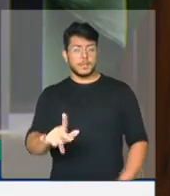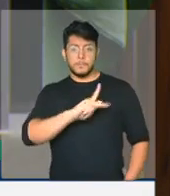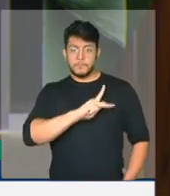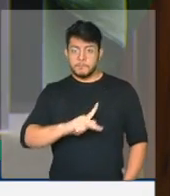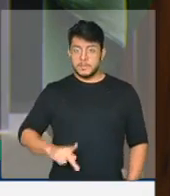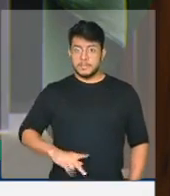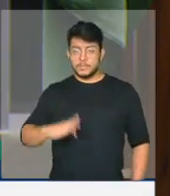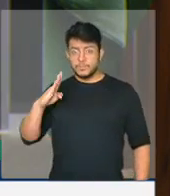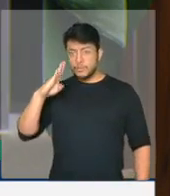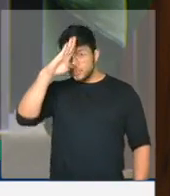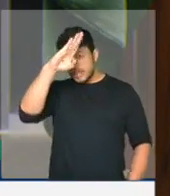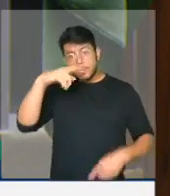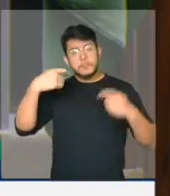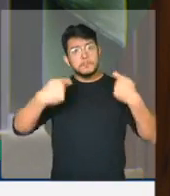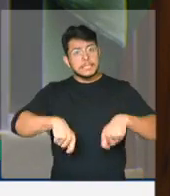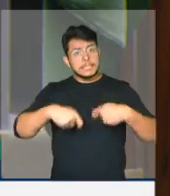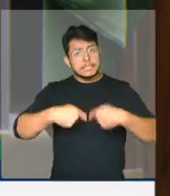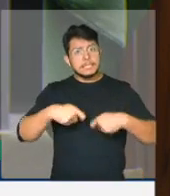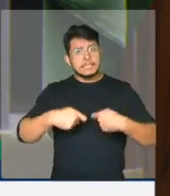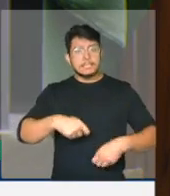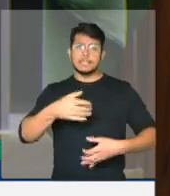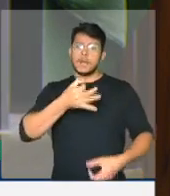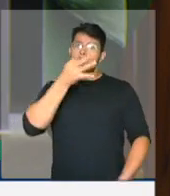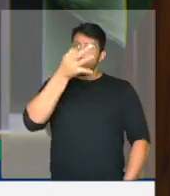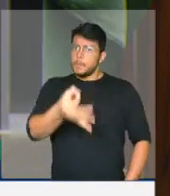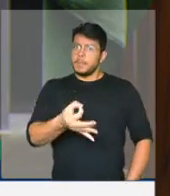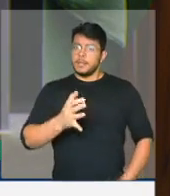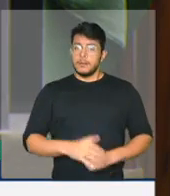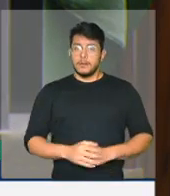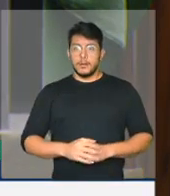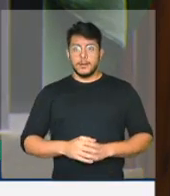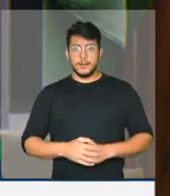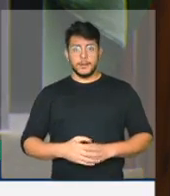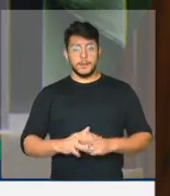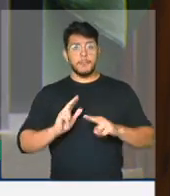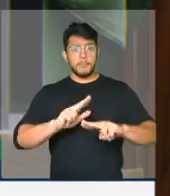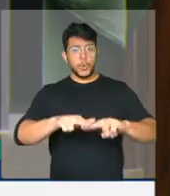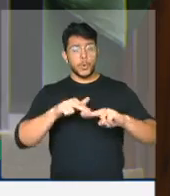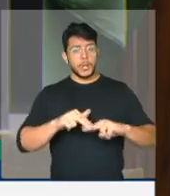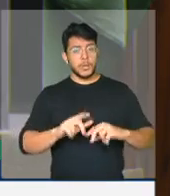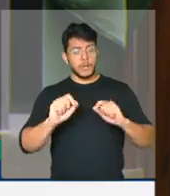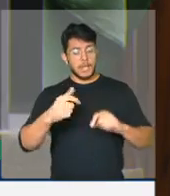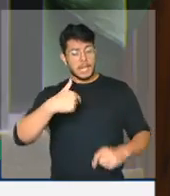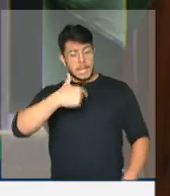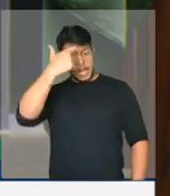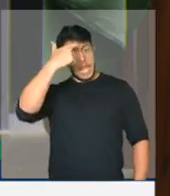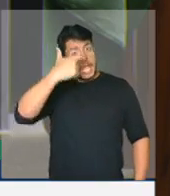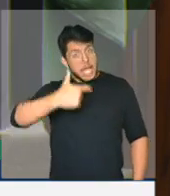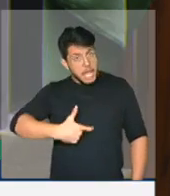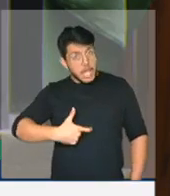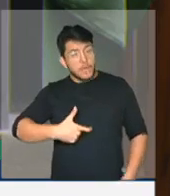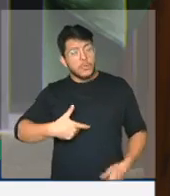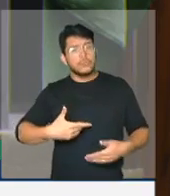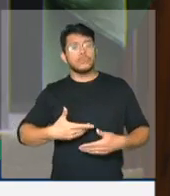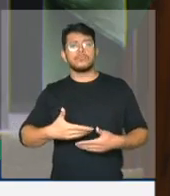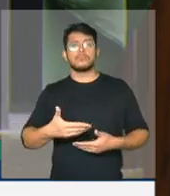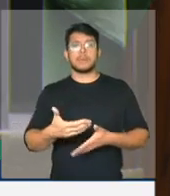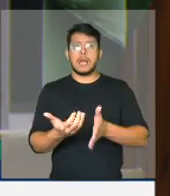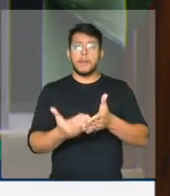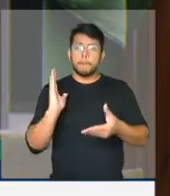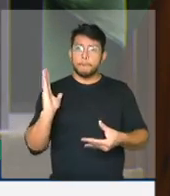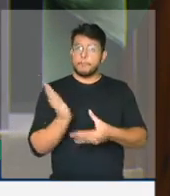agora, porque todo o andamento desse processo, ao qual eu sou o autor da ação pedindo a diminuição do preço